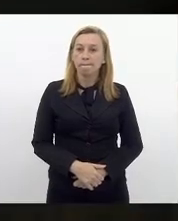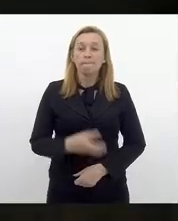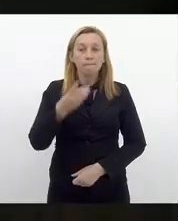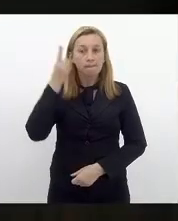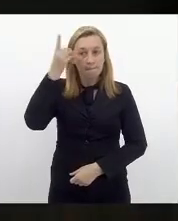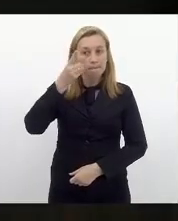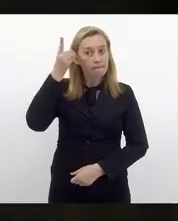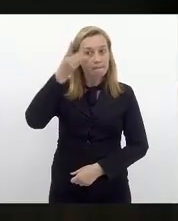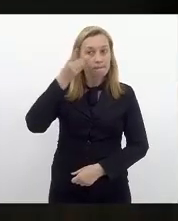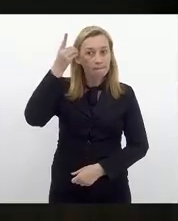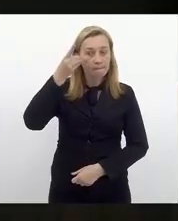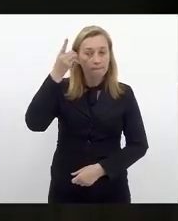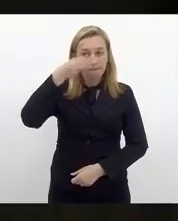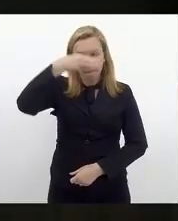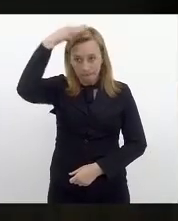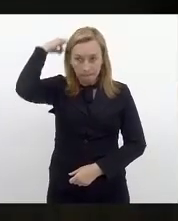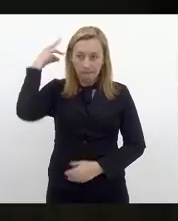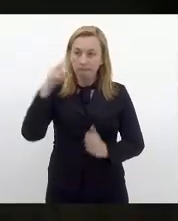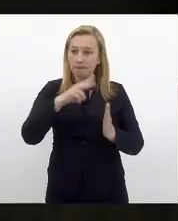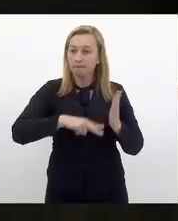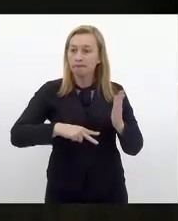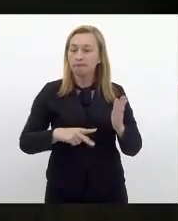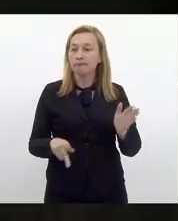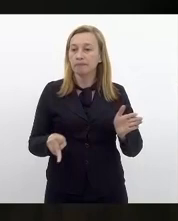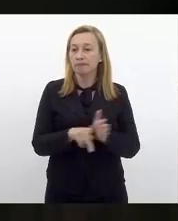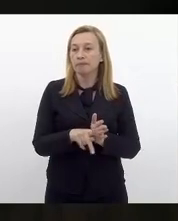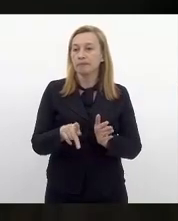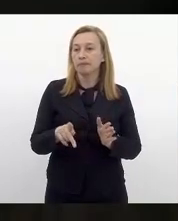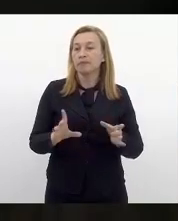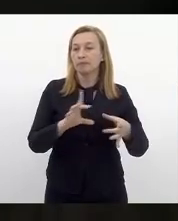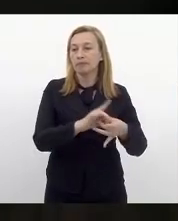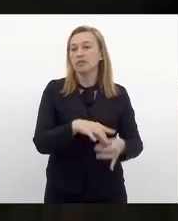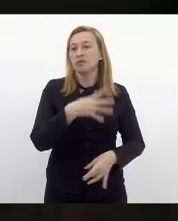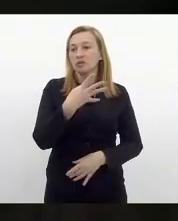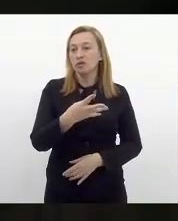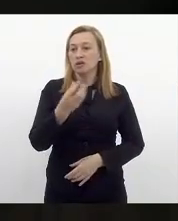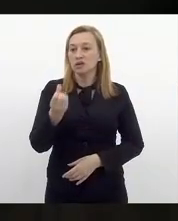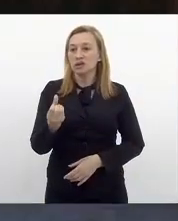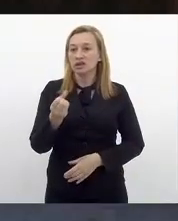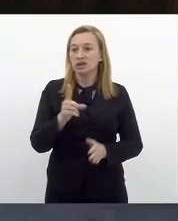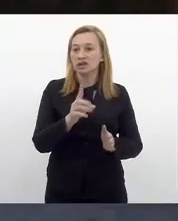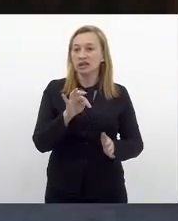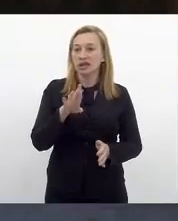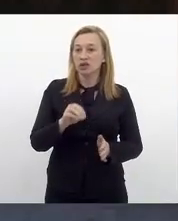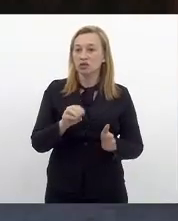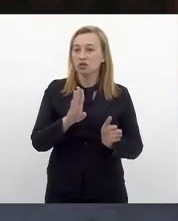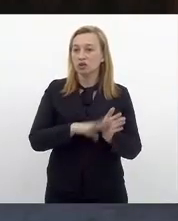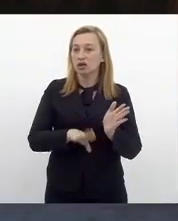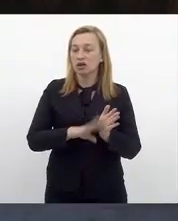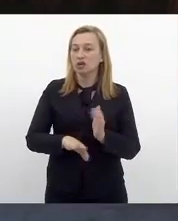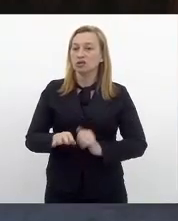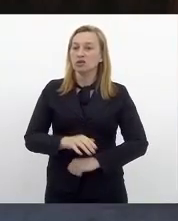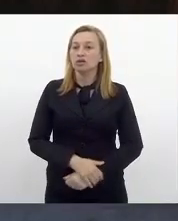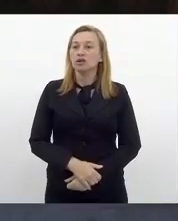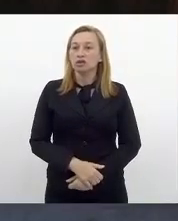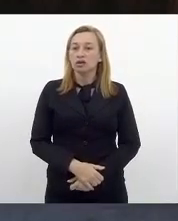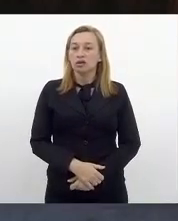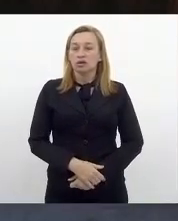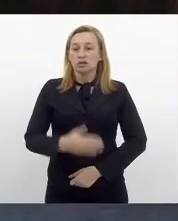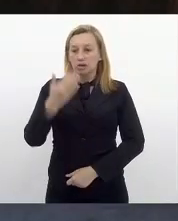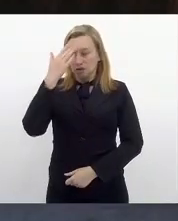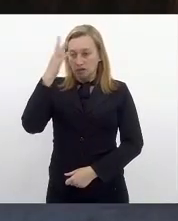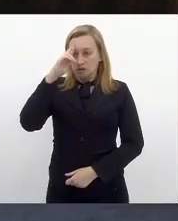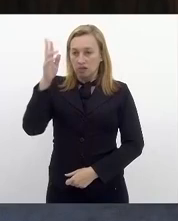deputador mais Pacheco para leitura do projeto de lei complementar número 46 teto de gastos Obrigado seu presidente